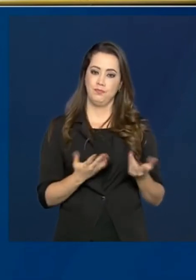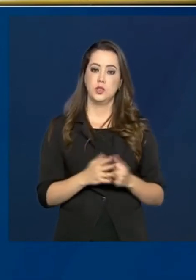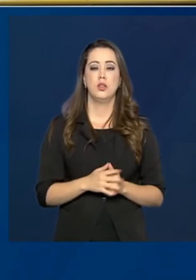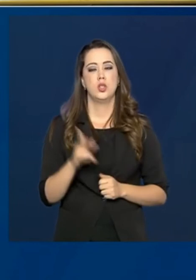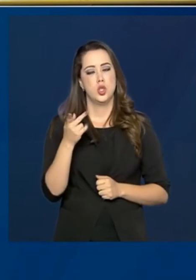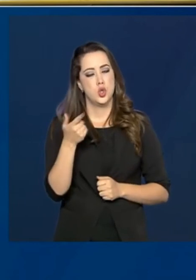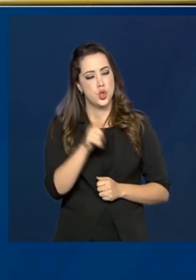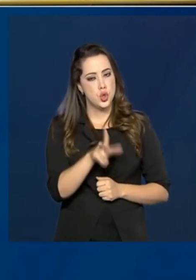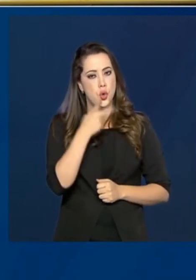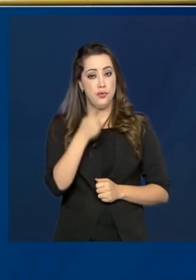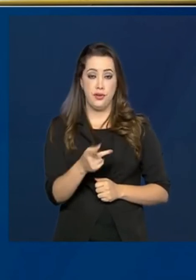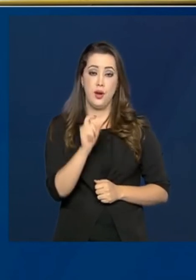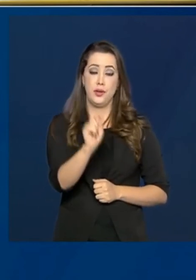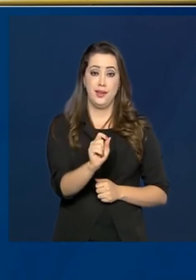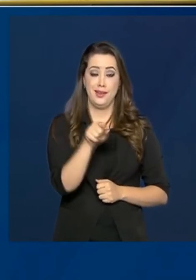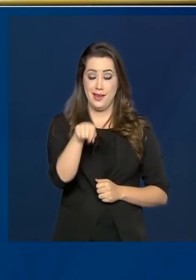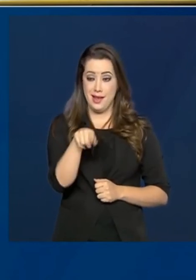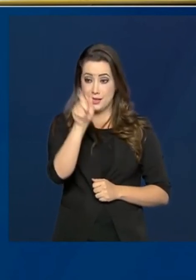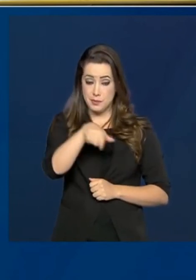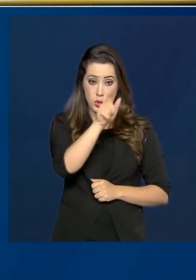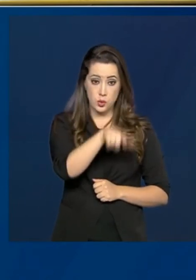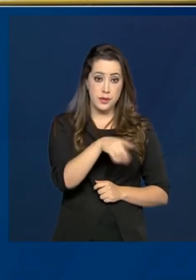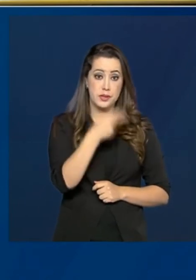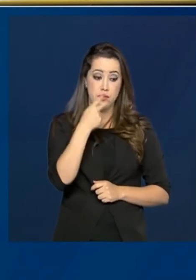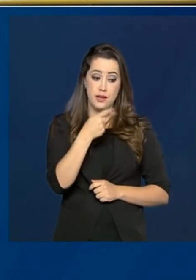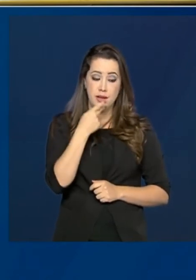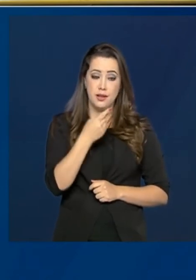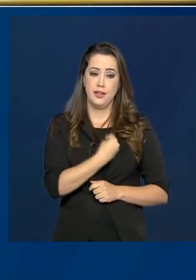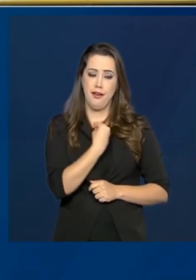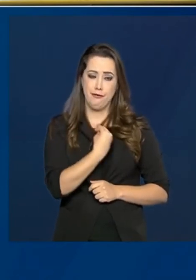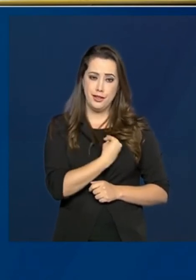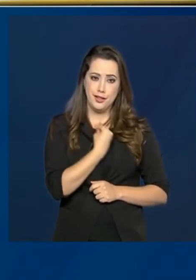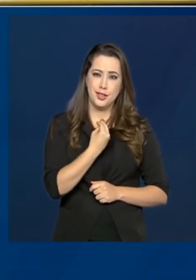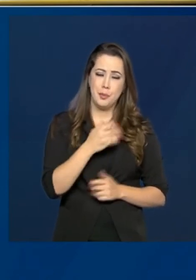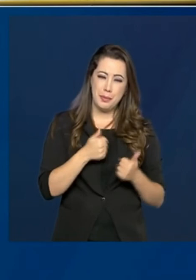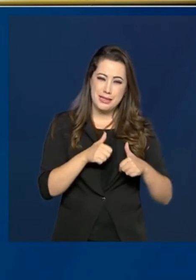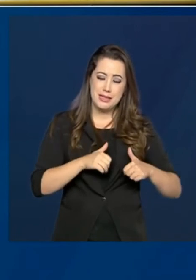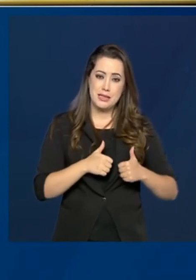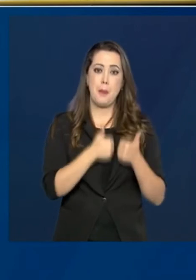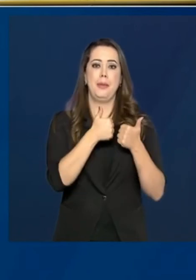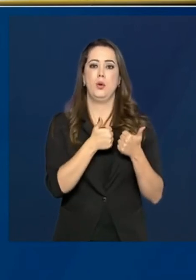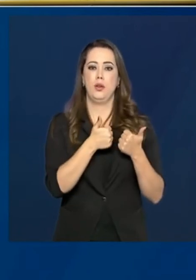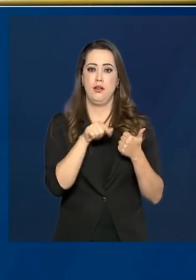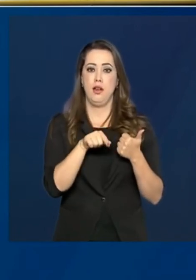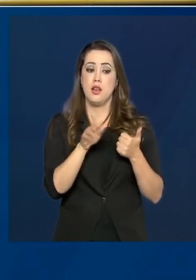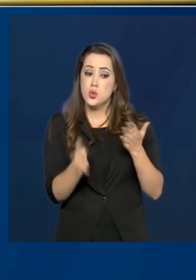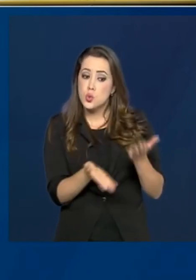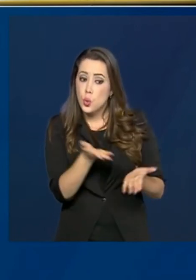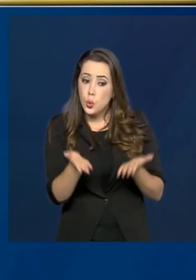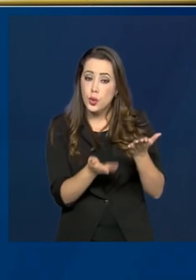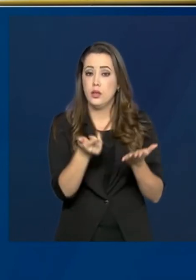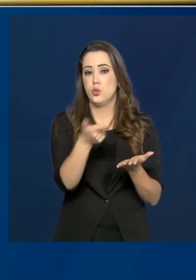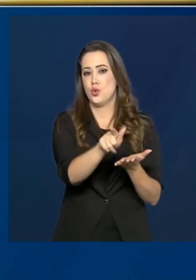profissionais são pessoas que cuidam de outros brasileiros. Então, o ideal é que todos eles tenham uma saúde considerada nos